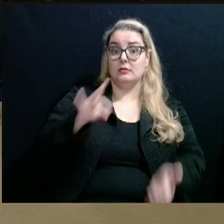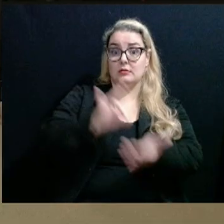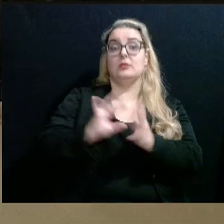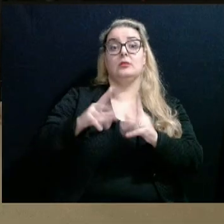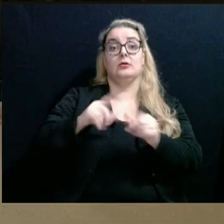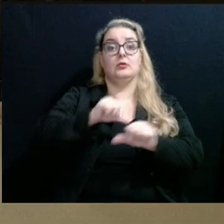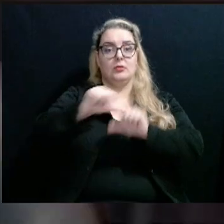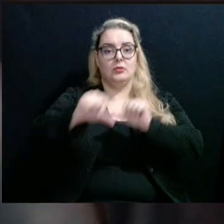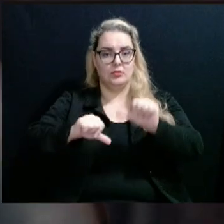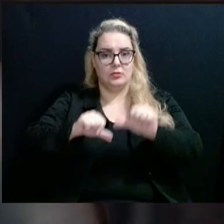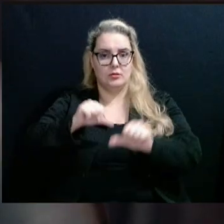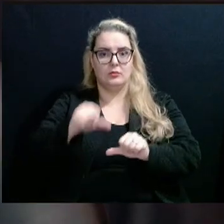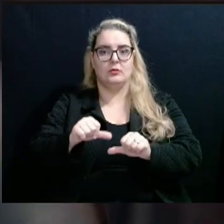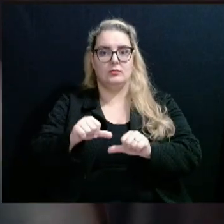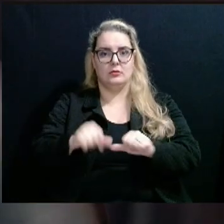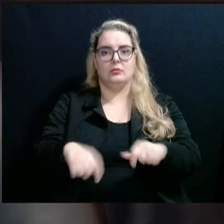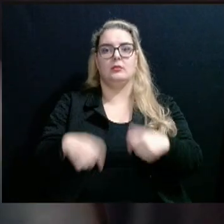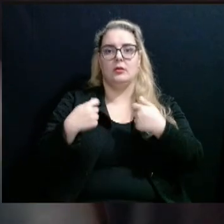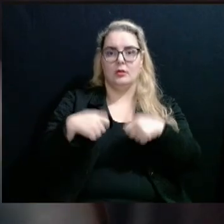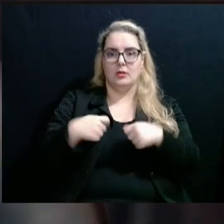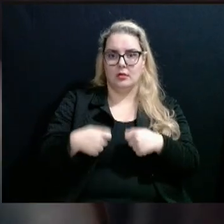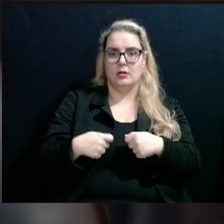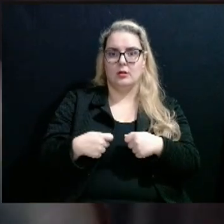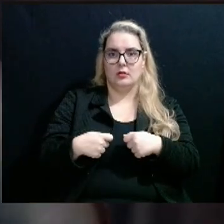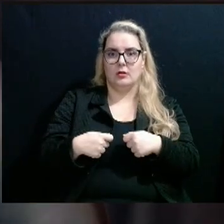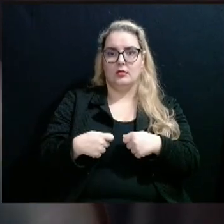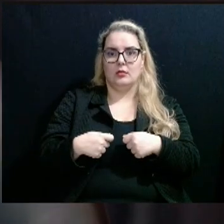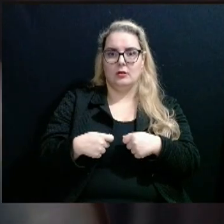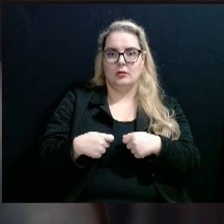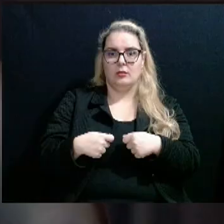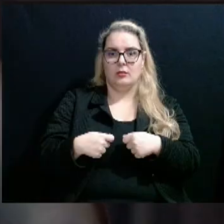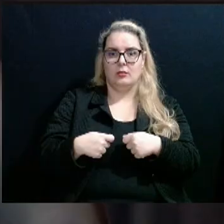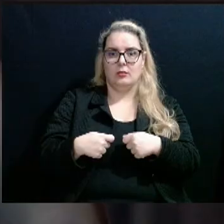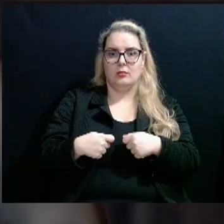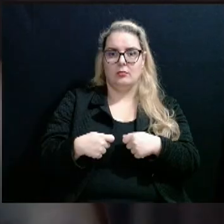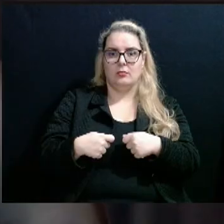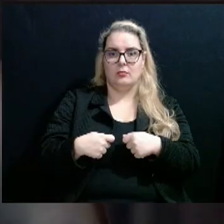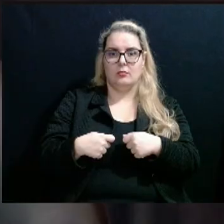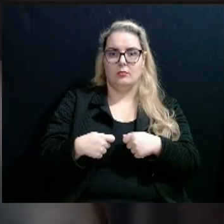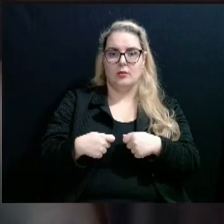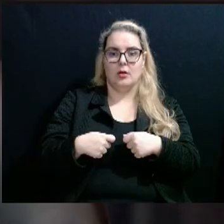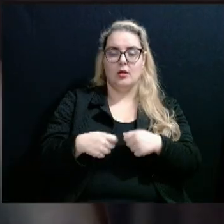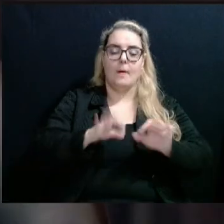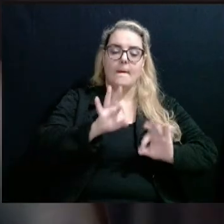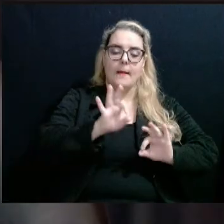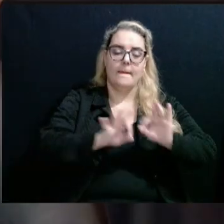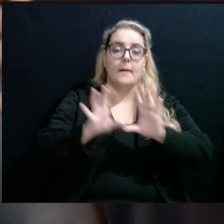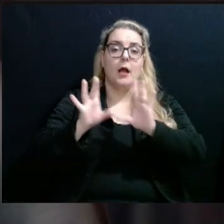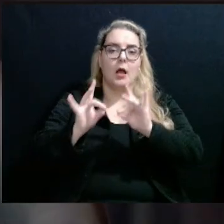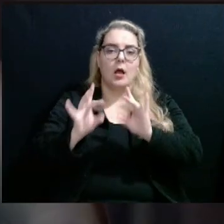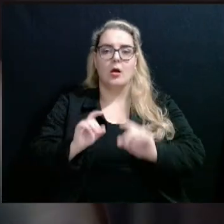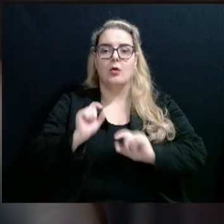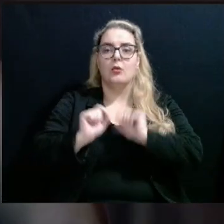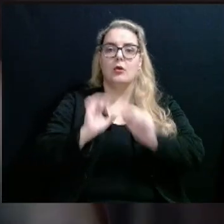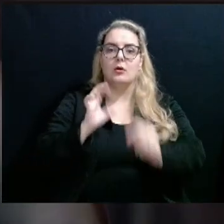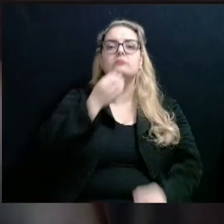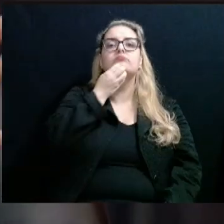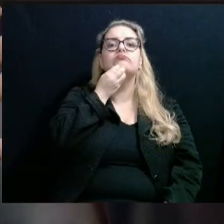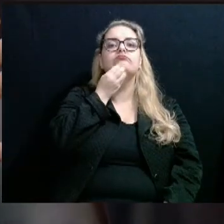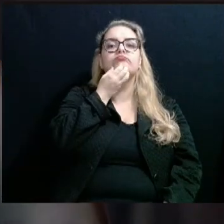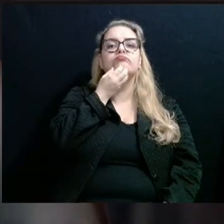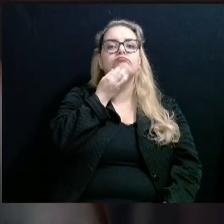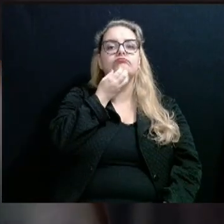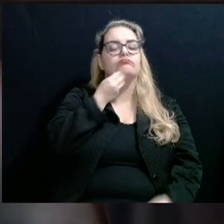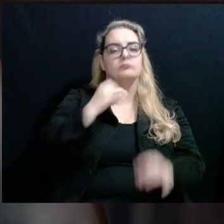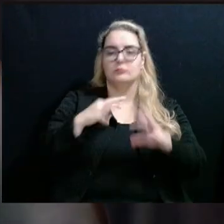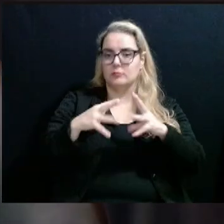ela precisa de uma programação do que vai fazer em tudo na